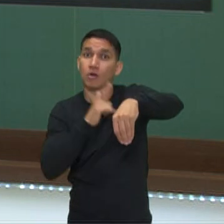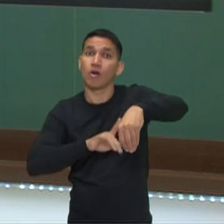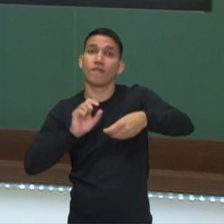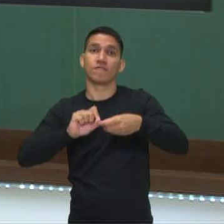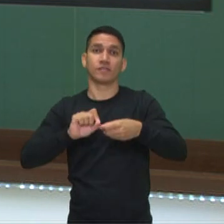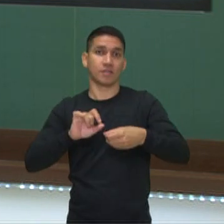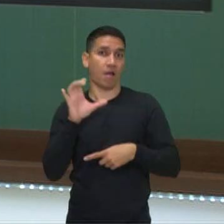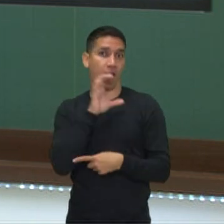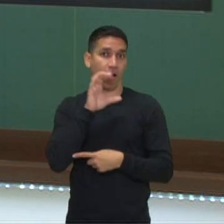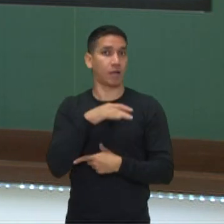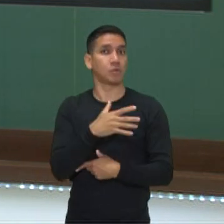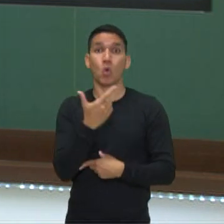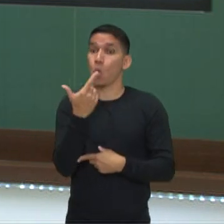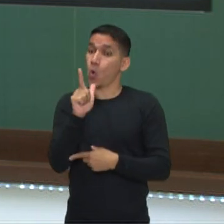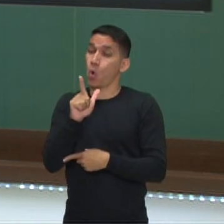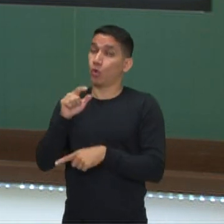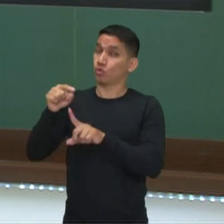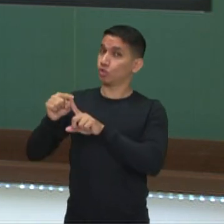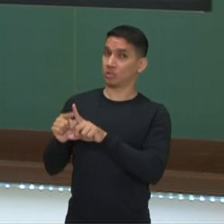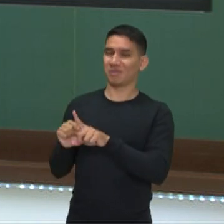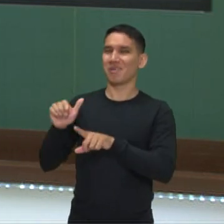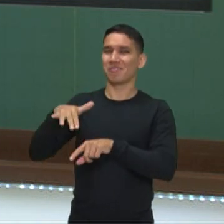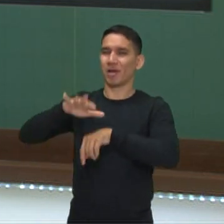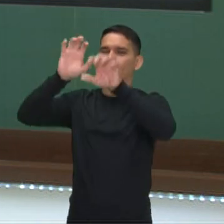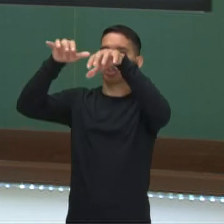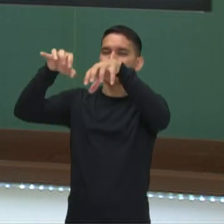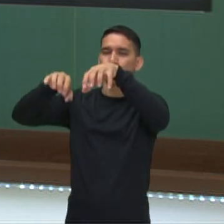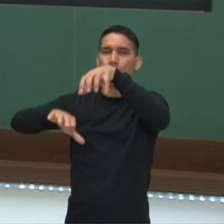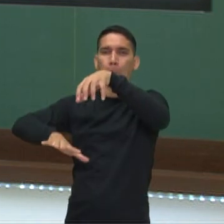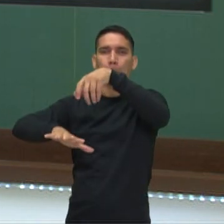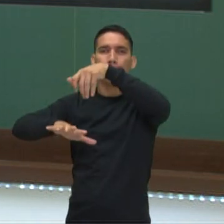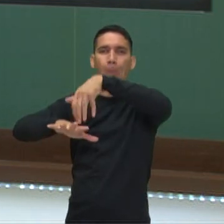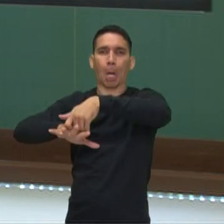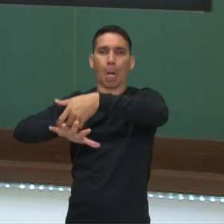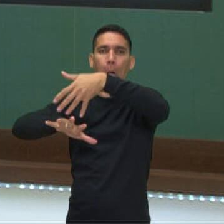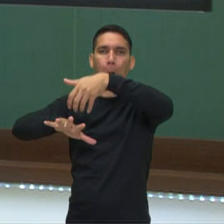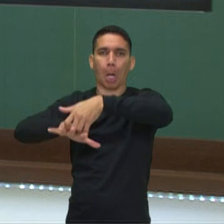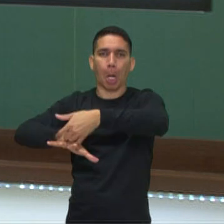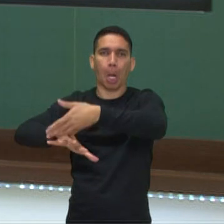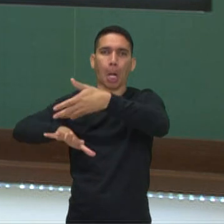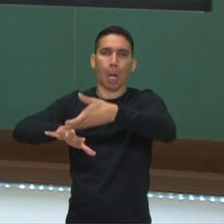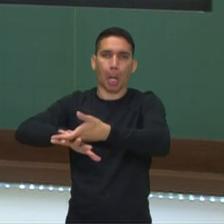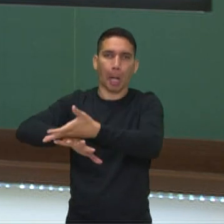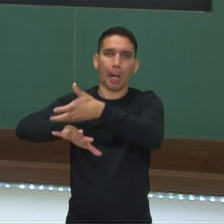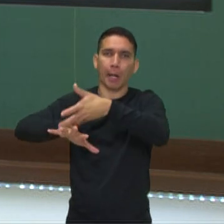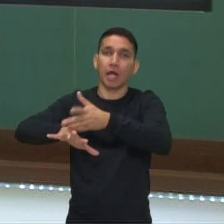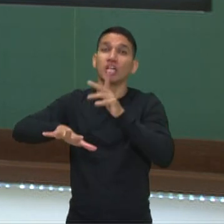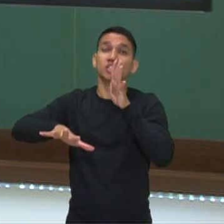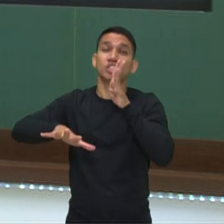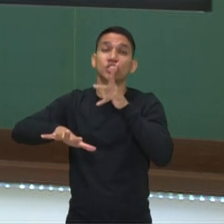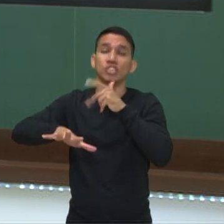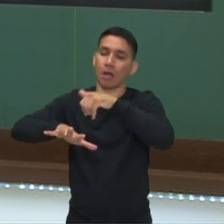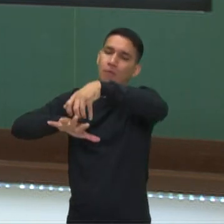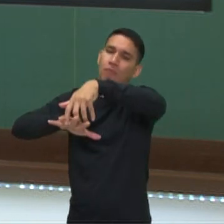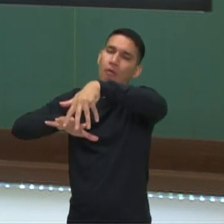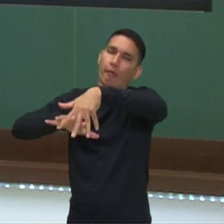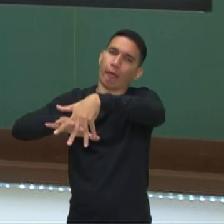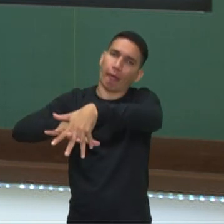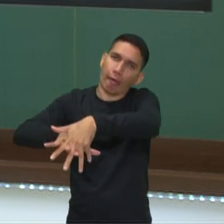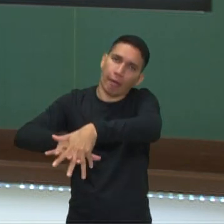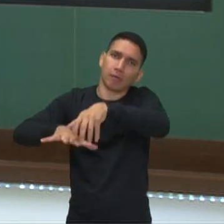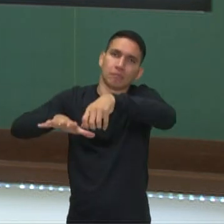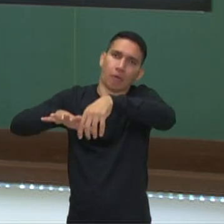profundidades. Outros solos vai ficar mais na superfície e lentamente essa água vai penetrar. Nos